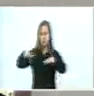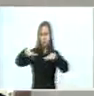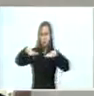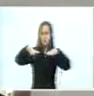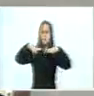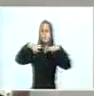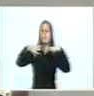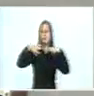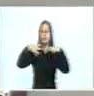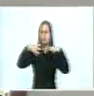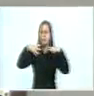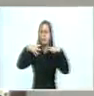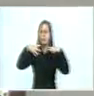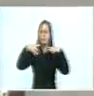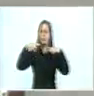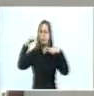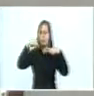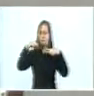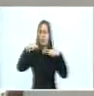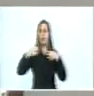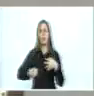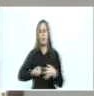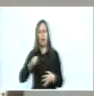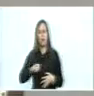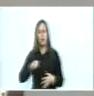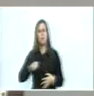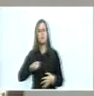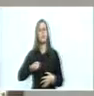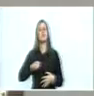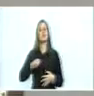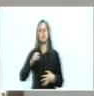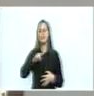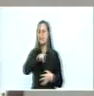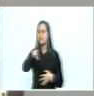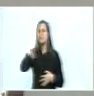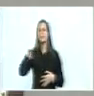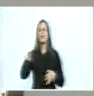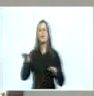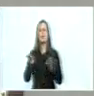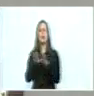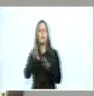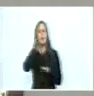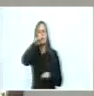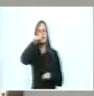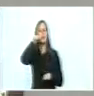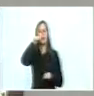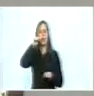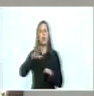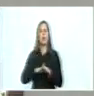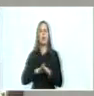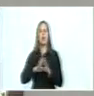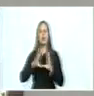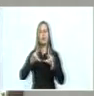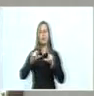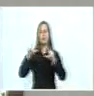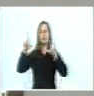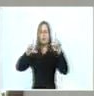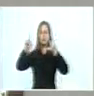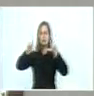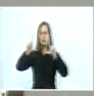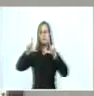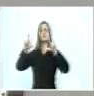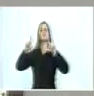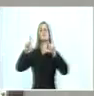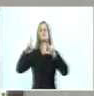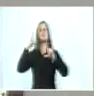aqui com a presença, né, de vocês, também os funcionários, imprensa, pessoal do Levante que está aí com